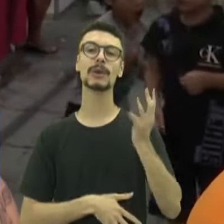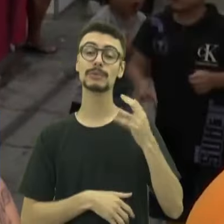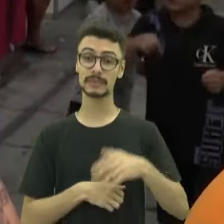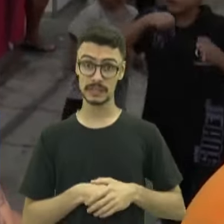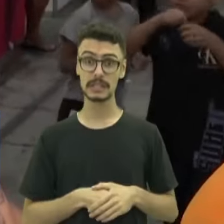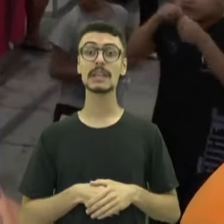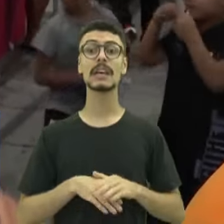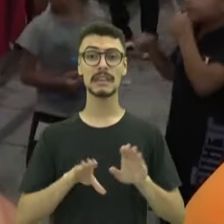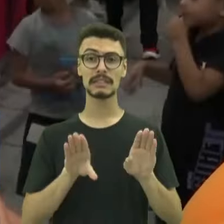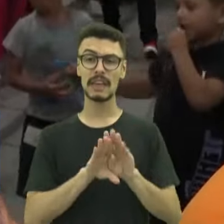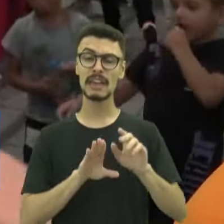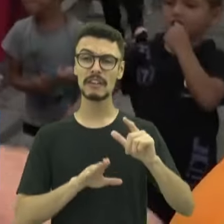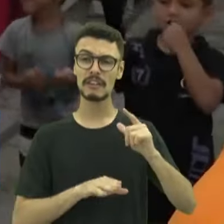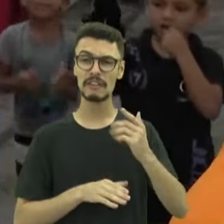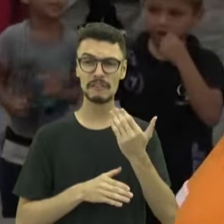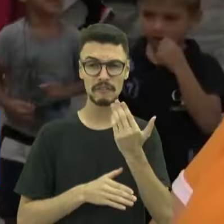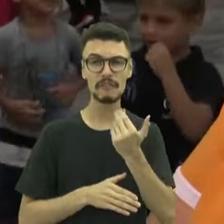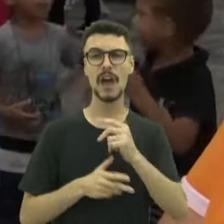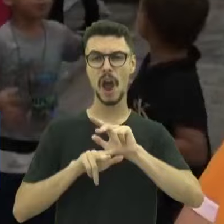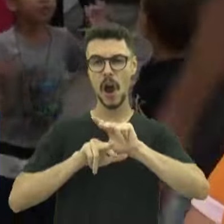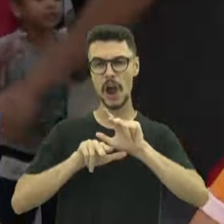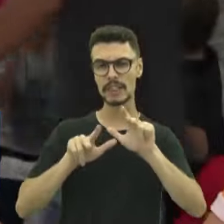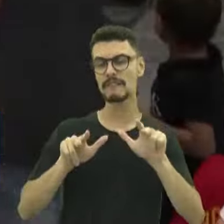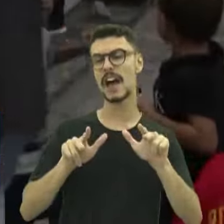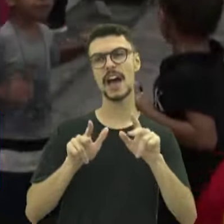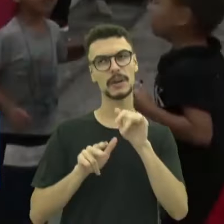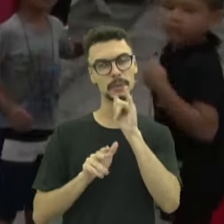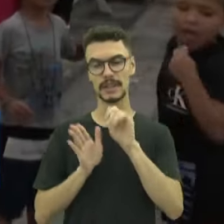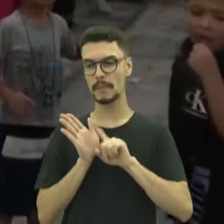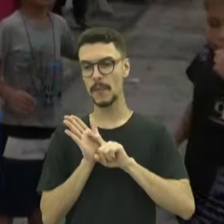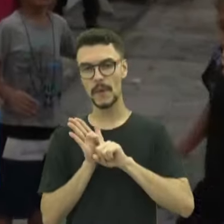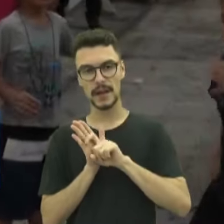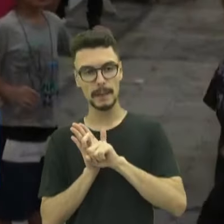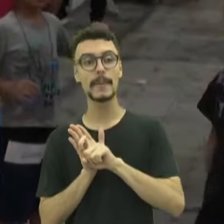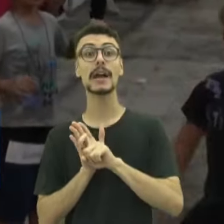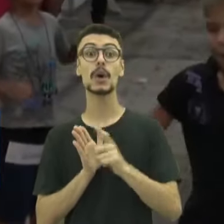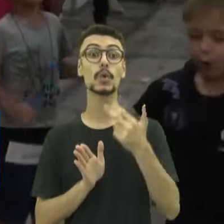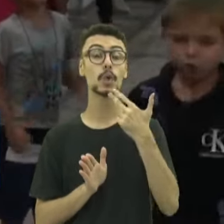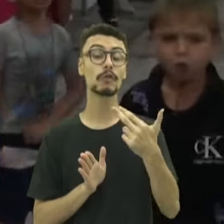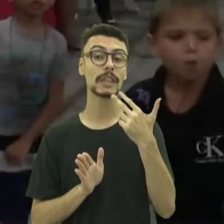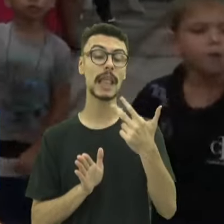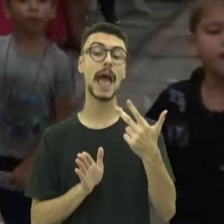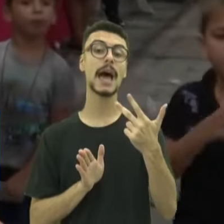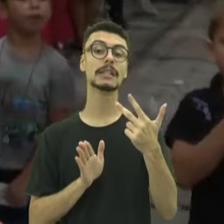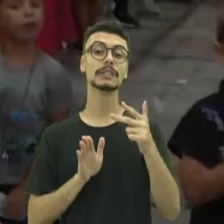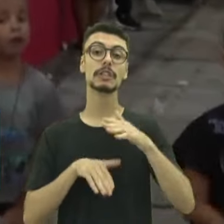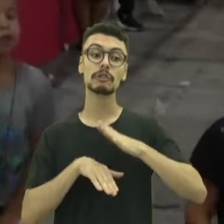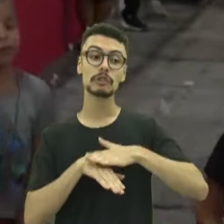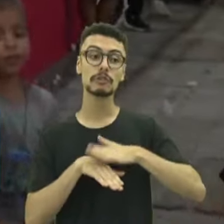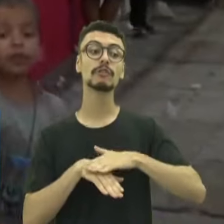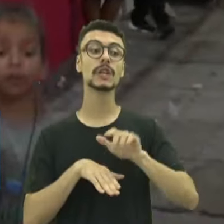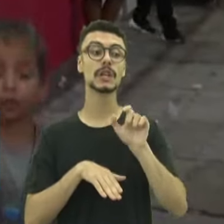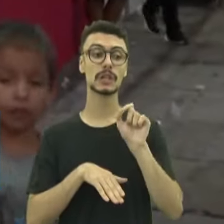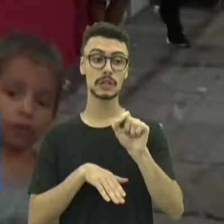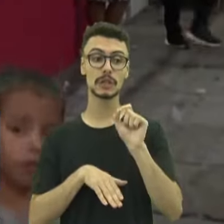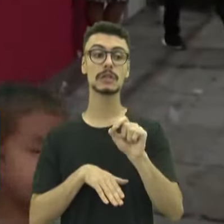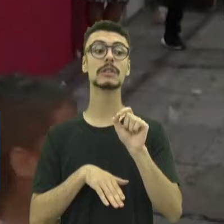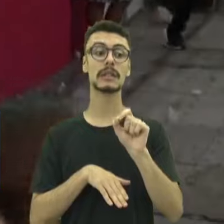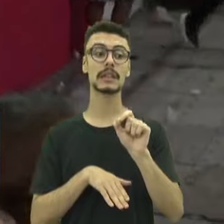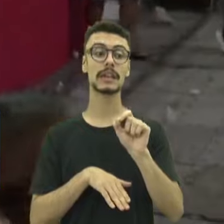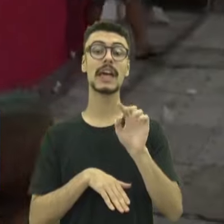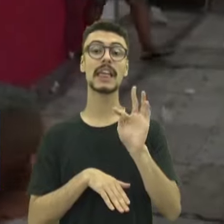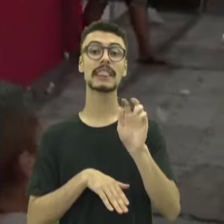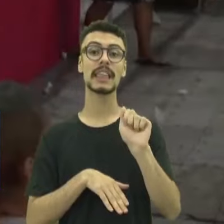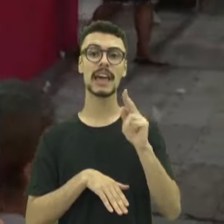temos vários pratos, como o camarão, que é o prato. Aí, uma novidade que eu coloquei aqui para vender nessa festa foi a tainha